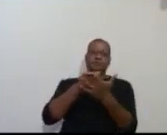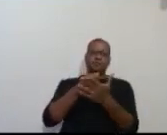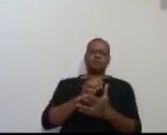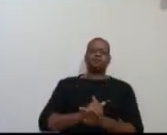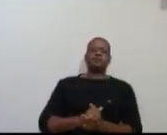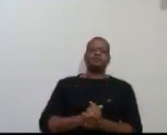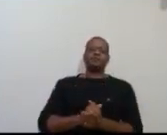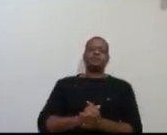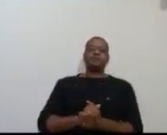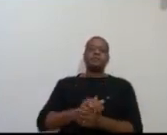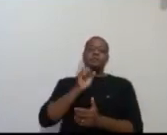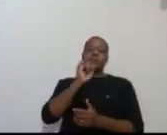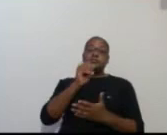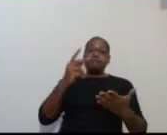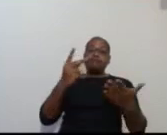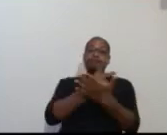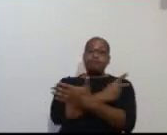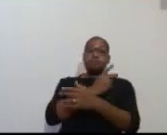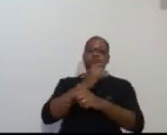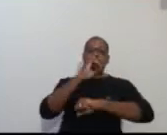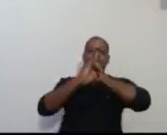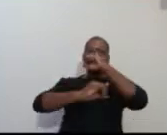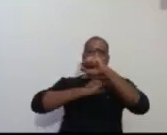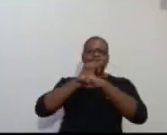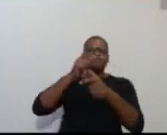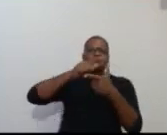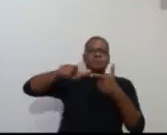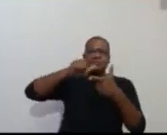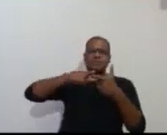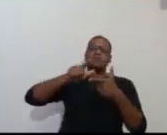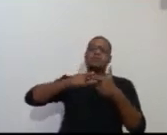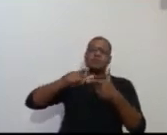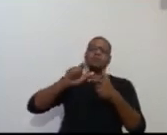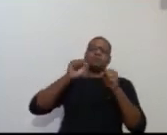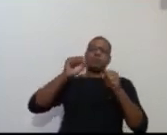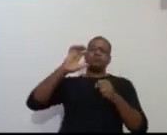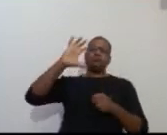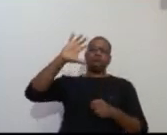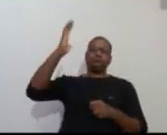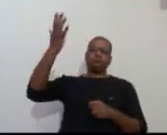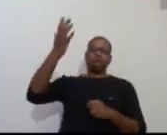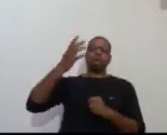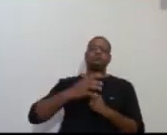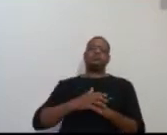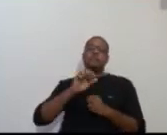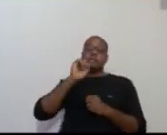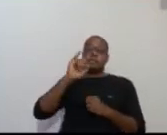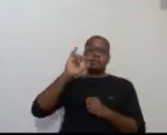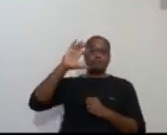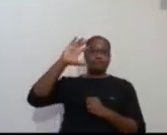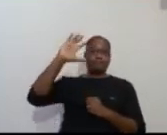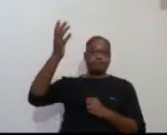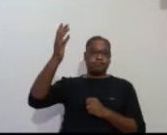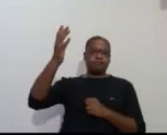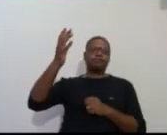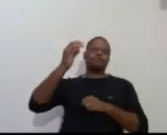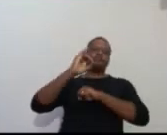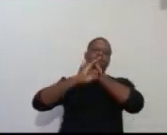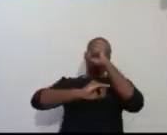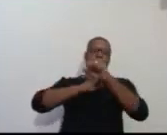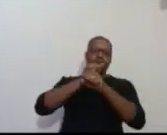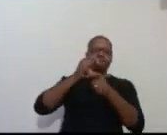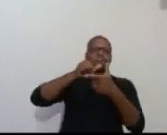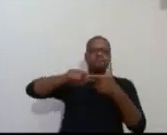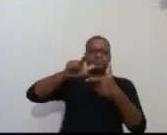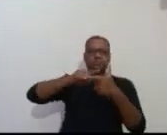a sua participação, e caso isto aconteça, nós vamos passar algumas orientações. Primeiramente, se você não consegue